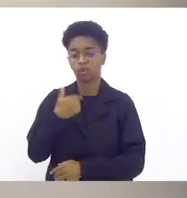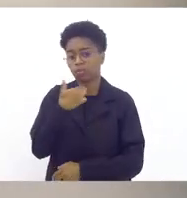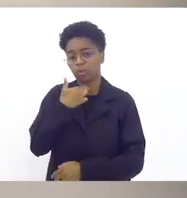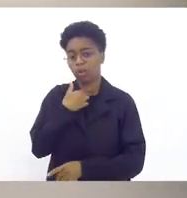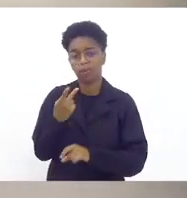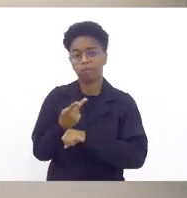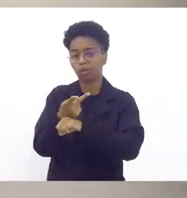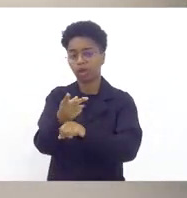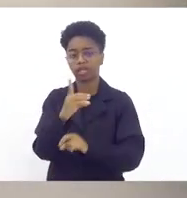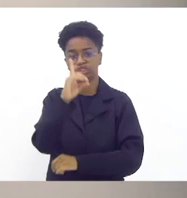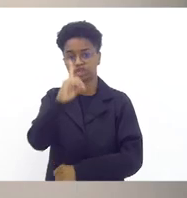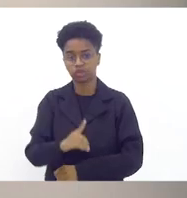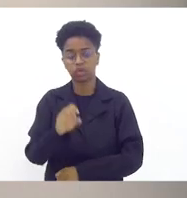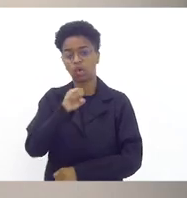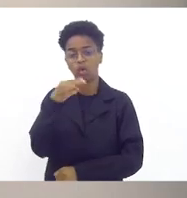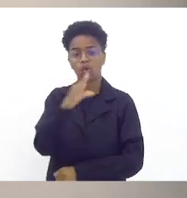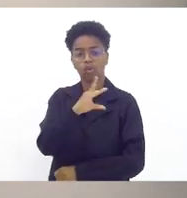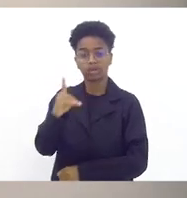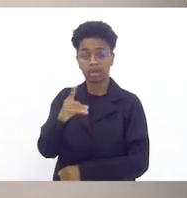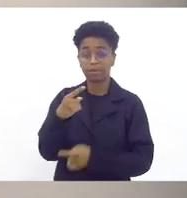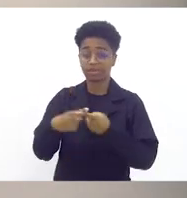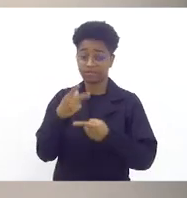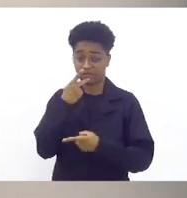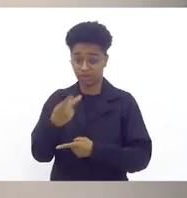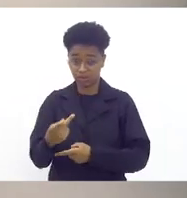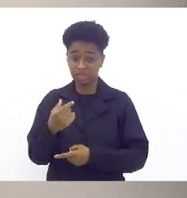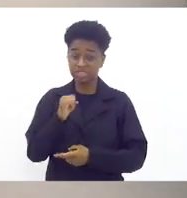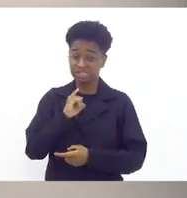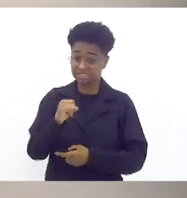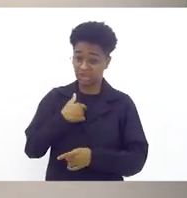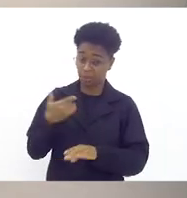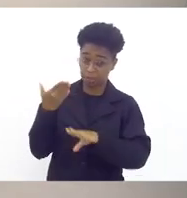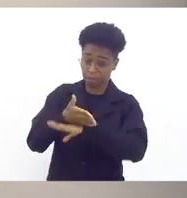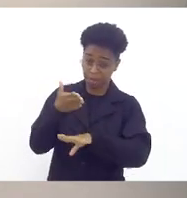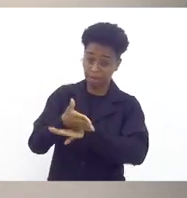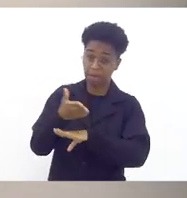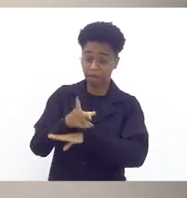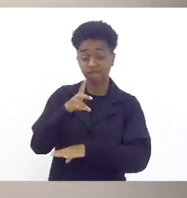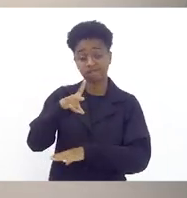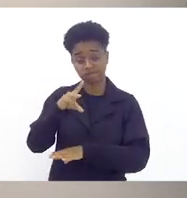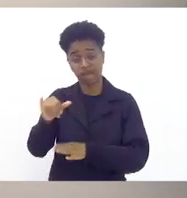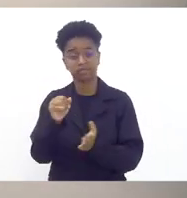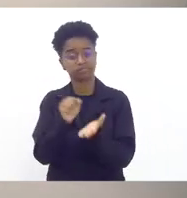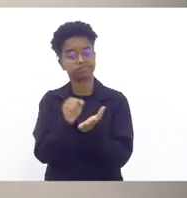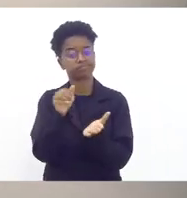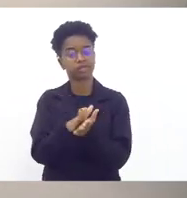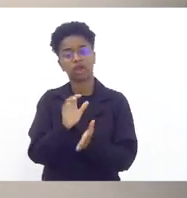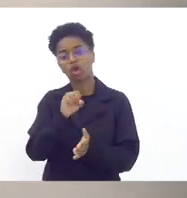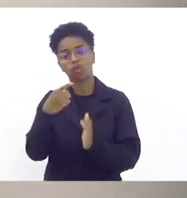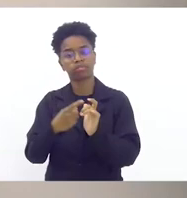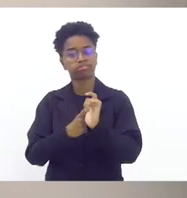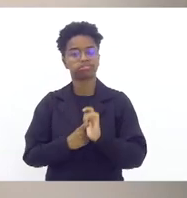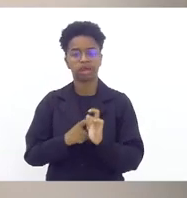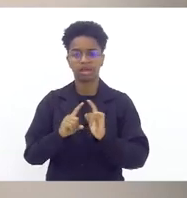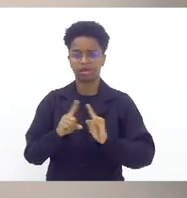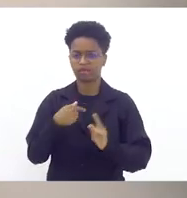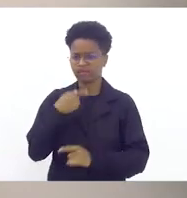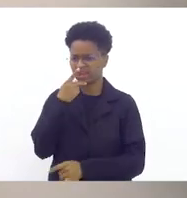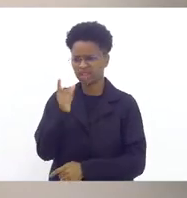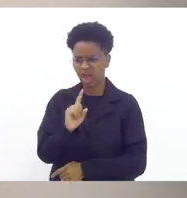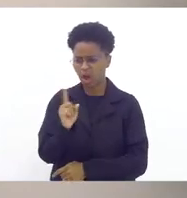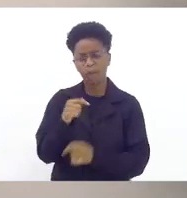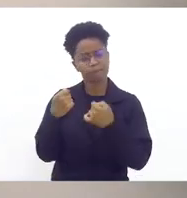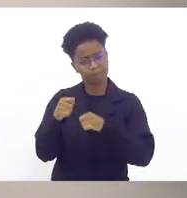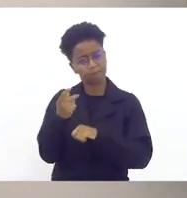direção ou à coordenação, porque elas disseram que, se eu ficar indo lá, vou tomar uma suspensão, uma advertência. E aí eu falei, não, mas você tem que buscar